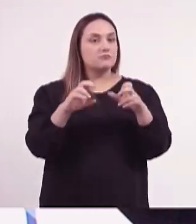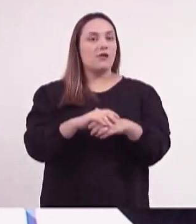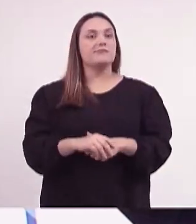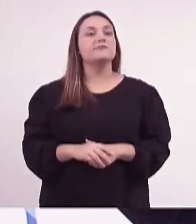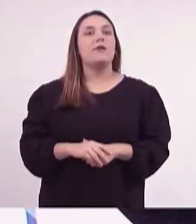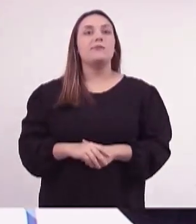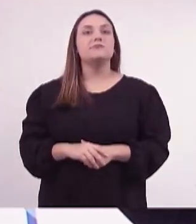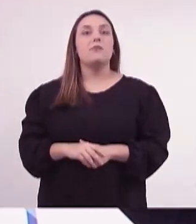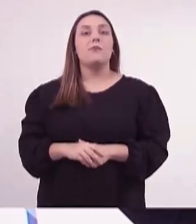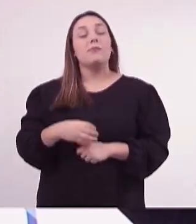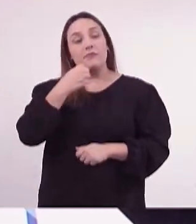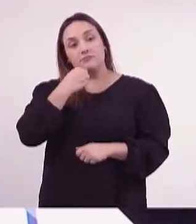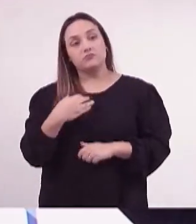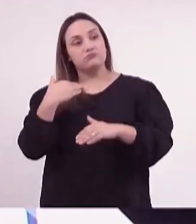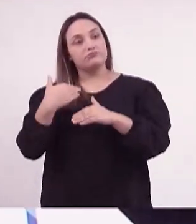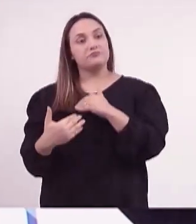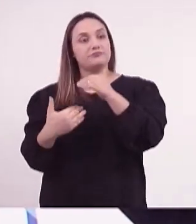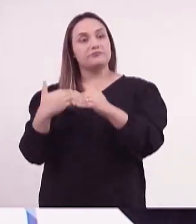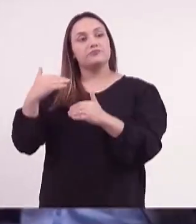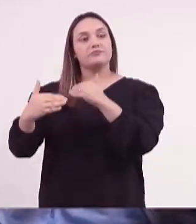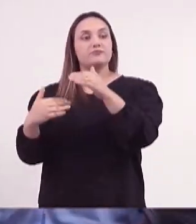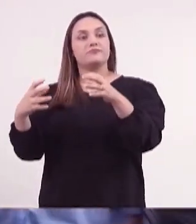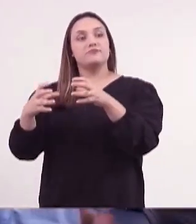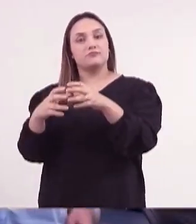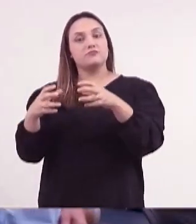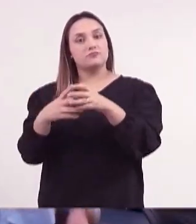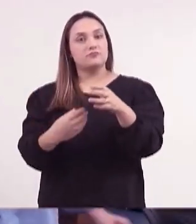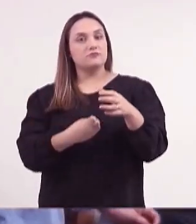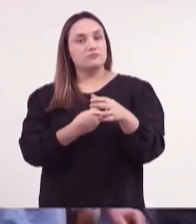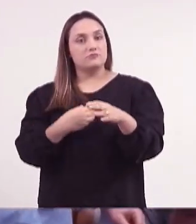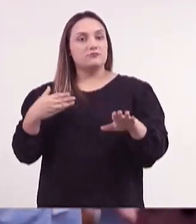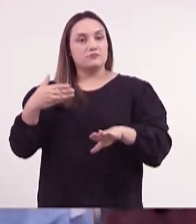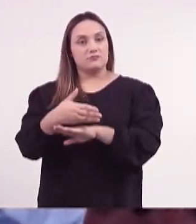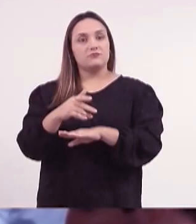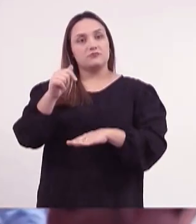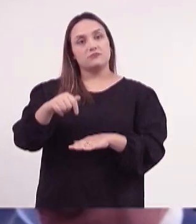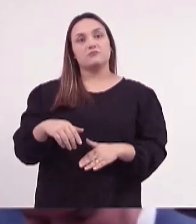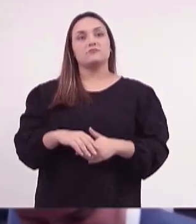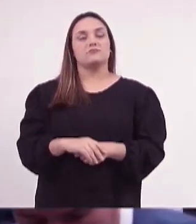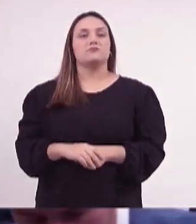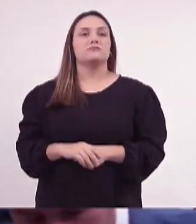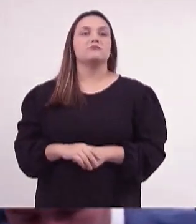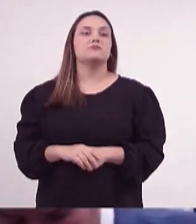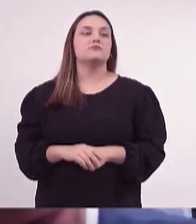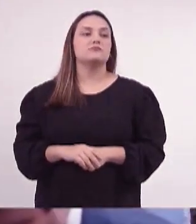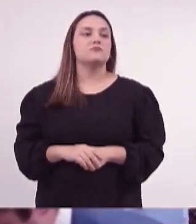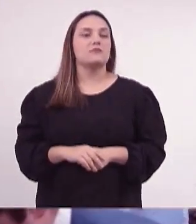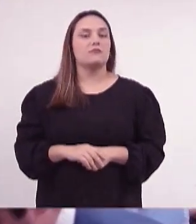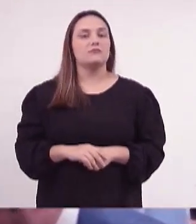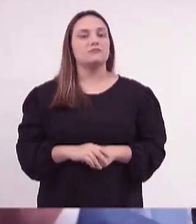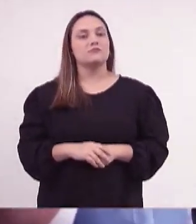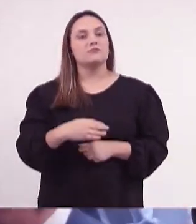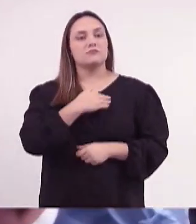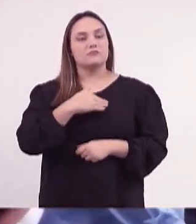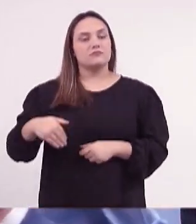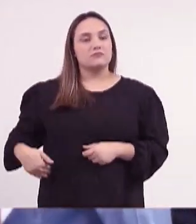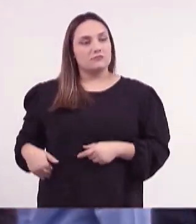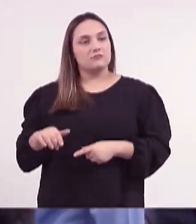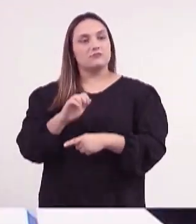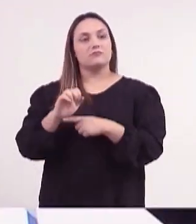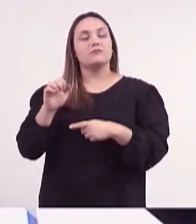Uma grande conquista deste grupo que está aqui, o governo do Estado atendeu